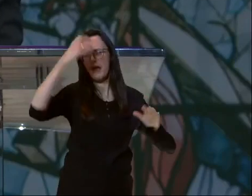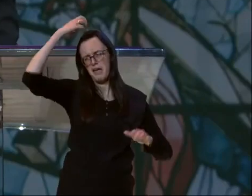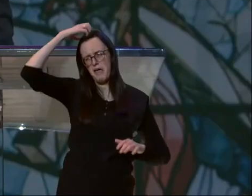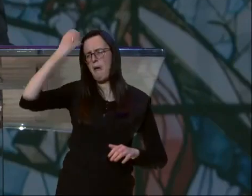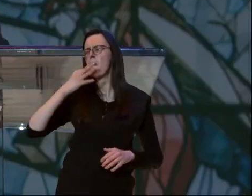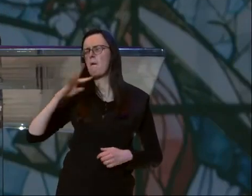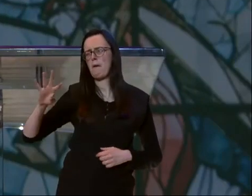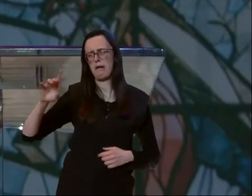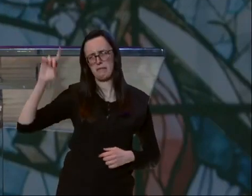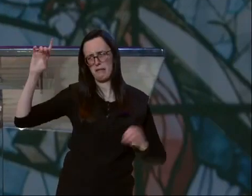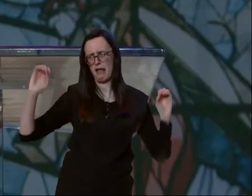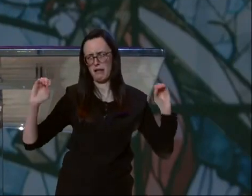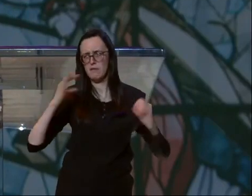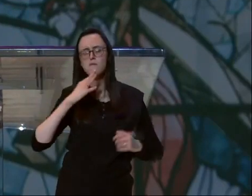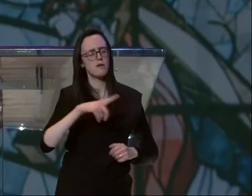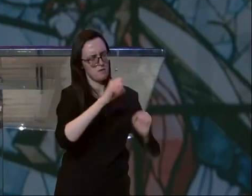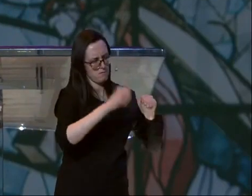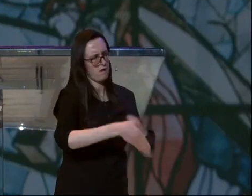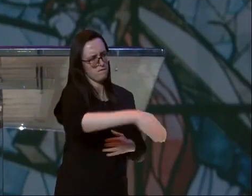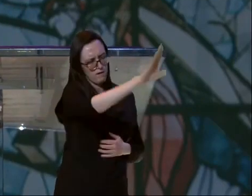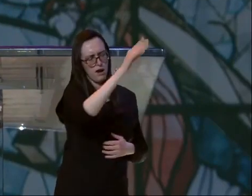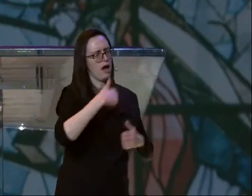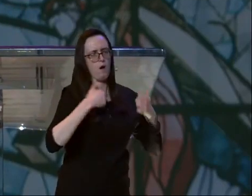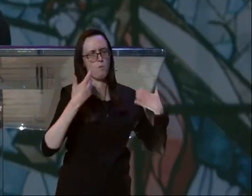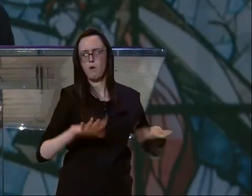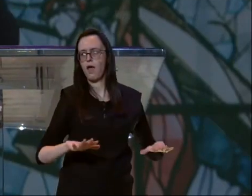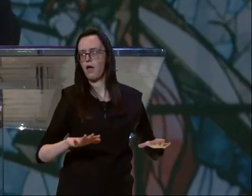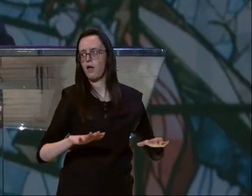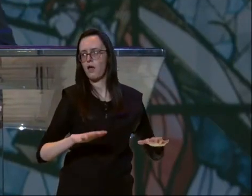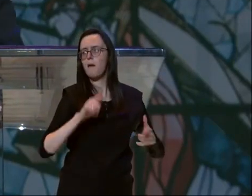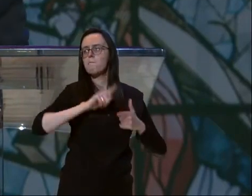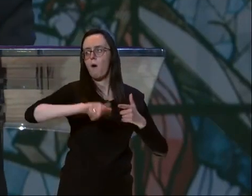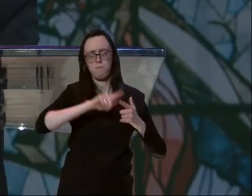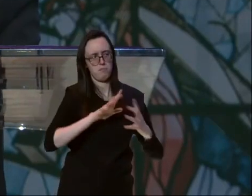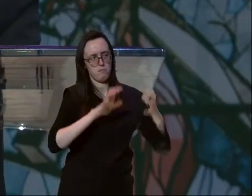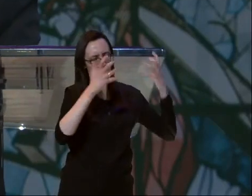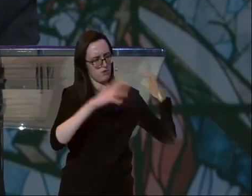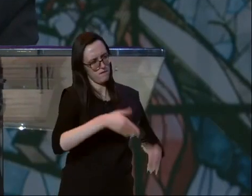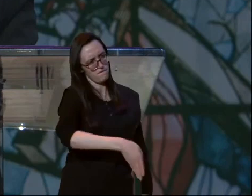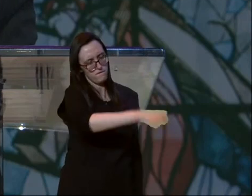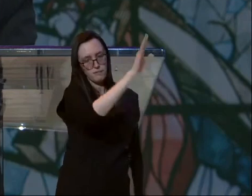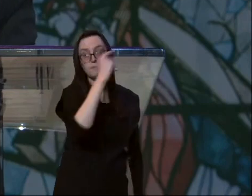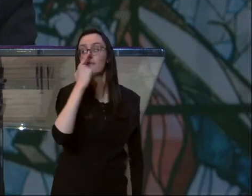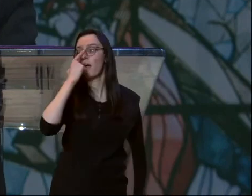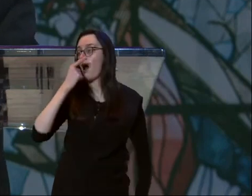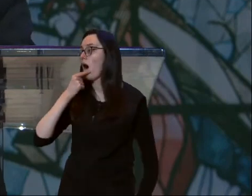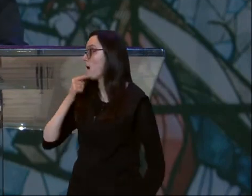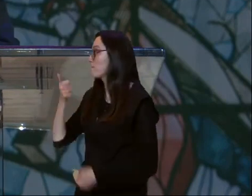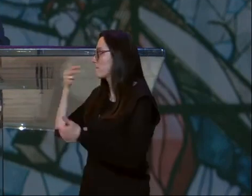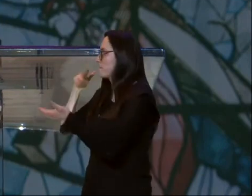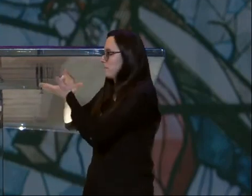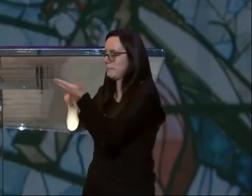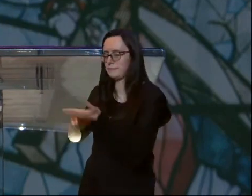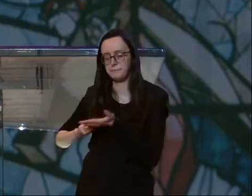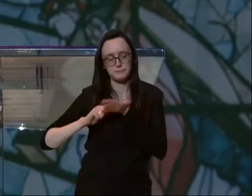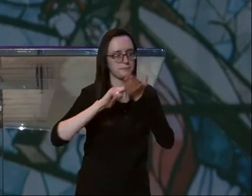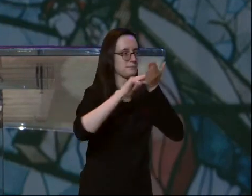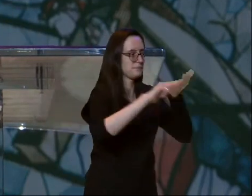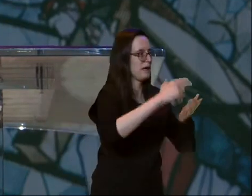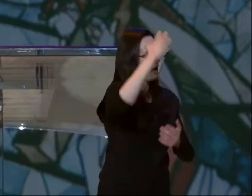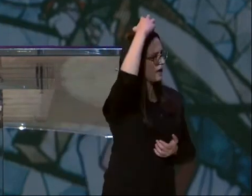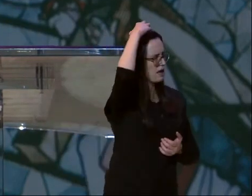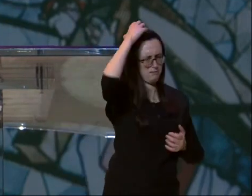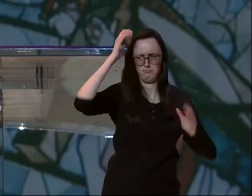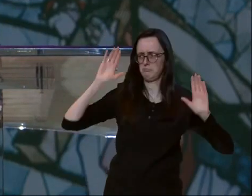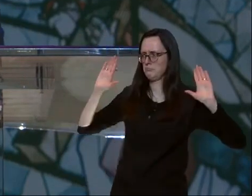Jorão, morrendo de medo, não queria romper a aliança com a Síria, diz que não pode fazer nada. O profeta sabe,